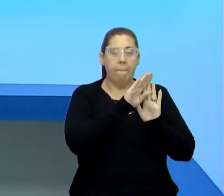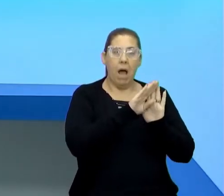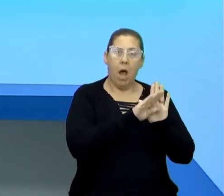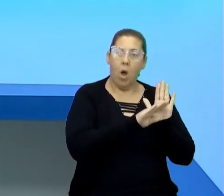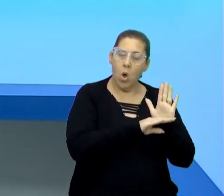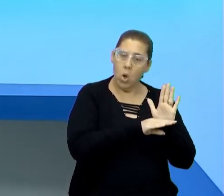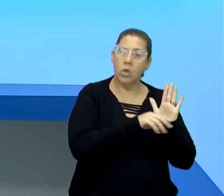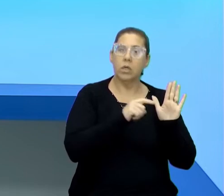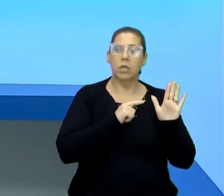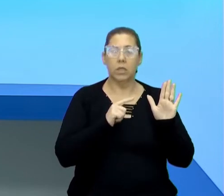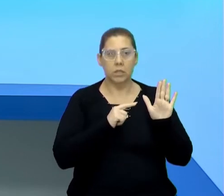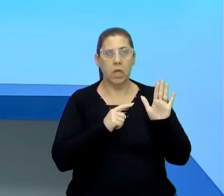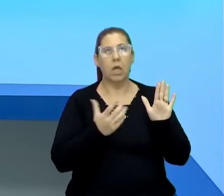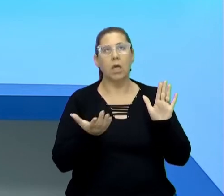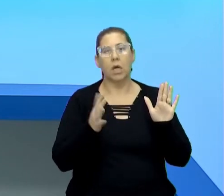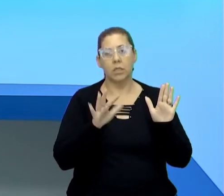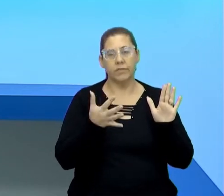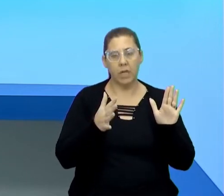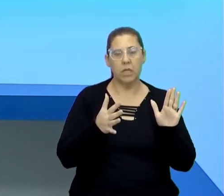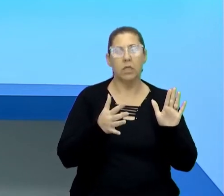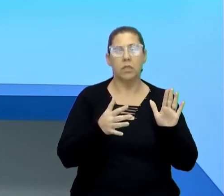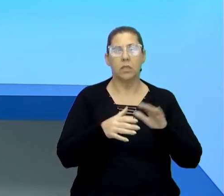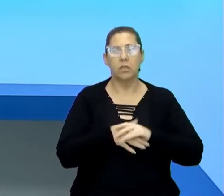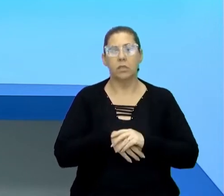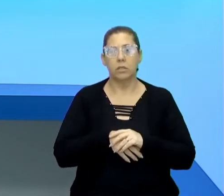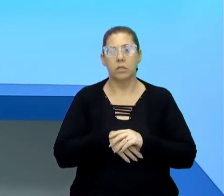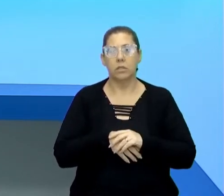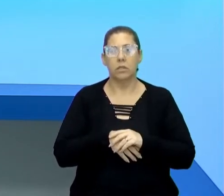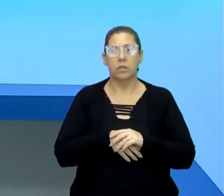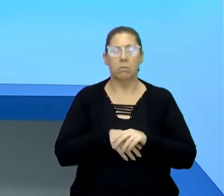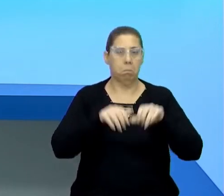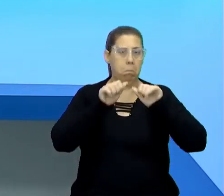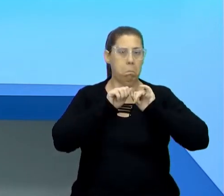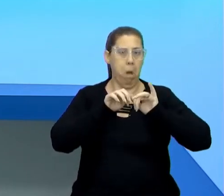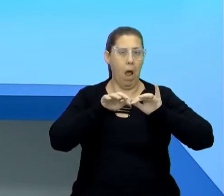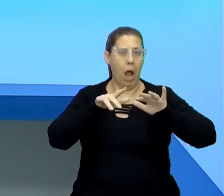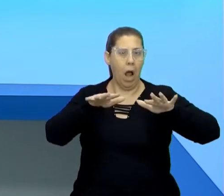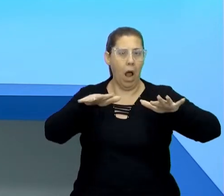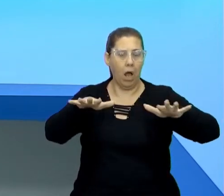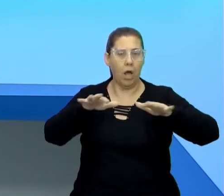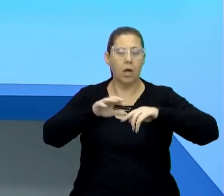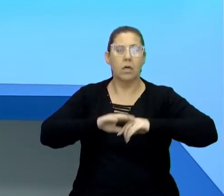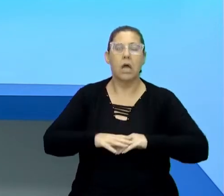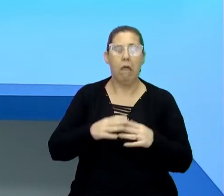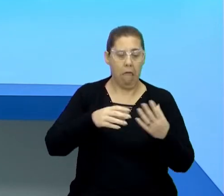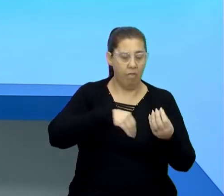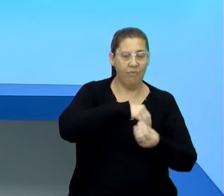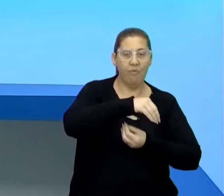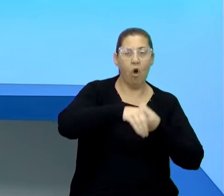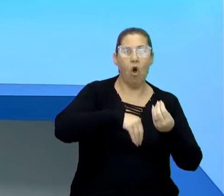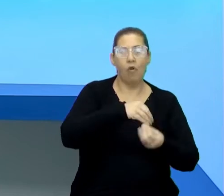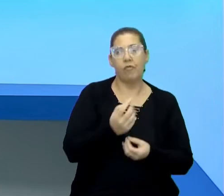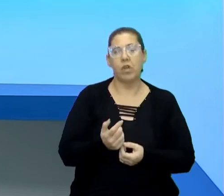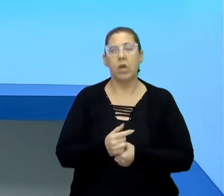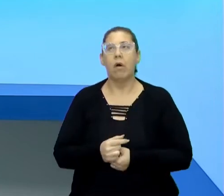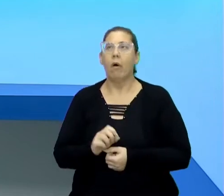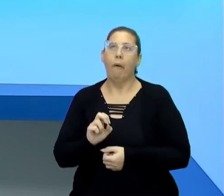acaba tendo uma repercussão muito grande e acaba envolvendo ou